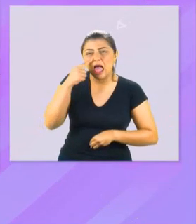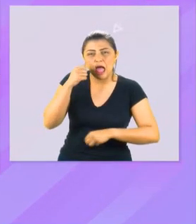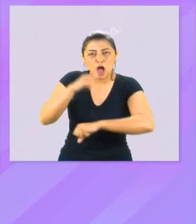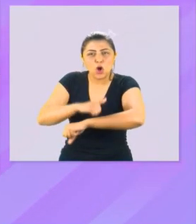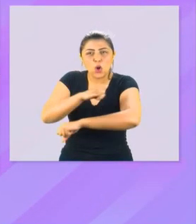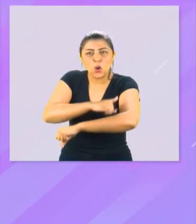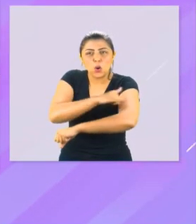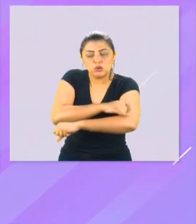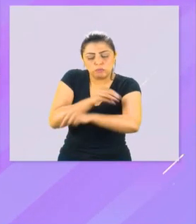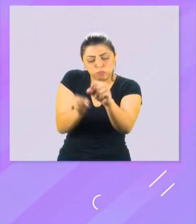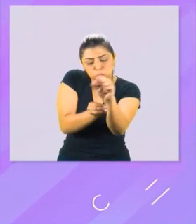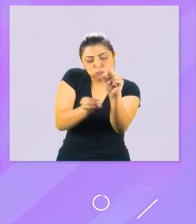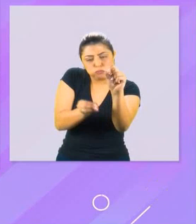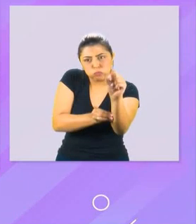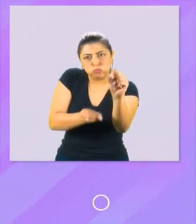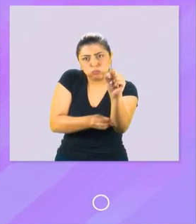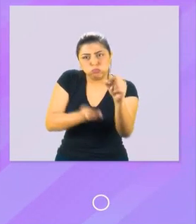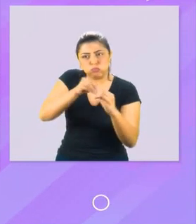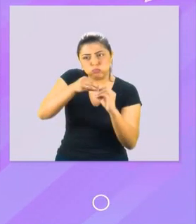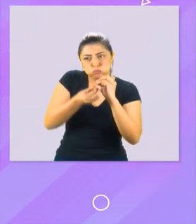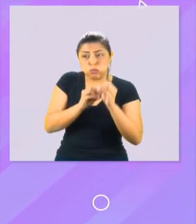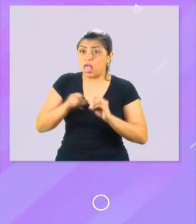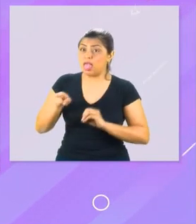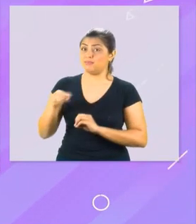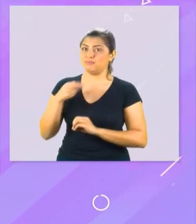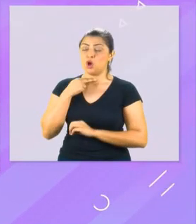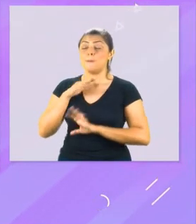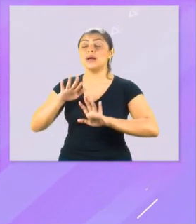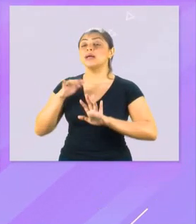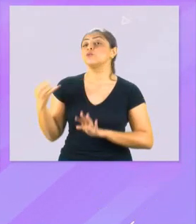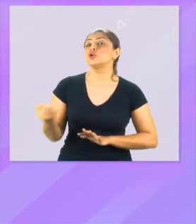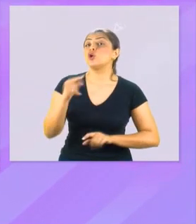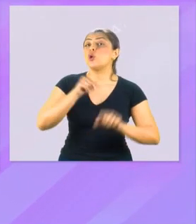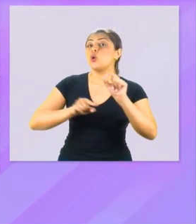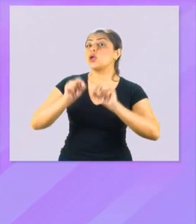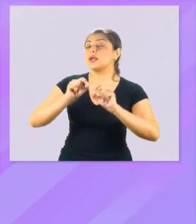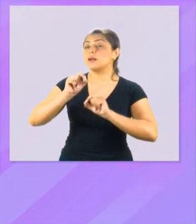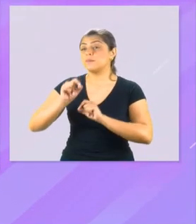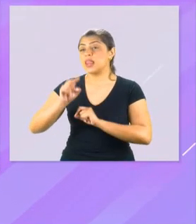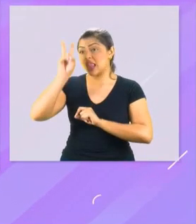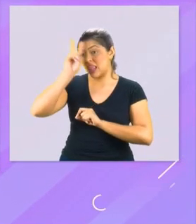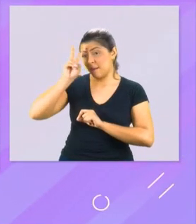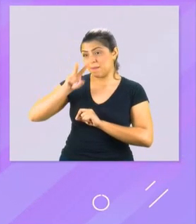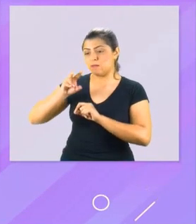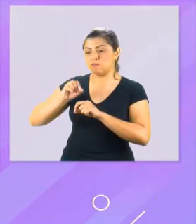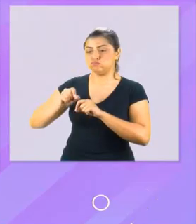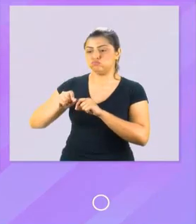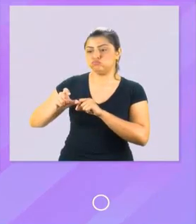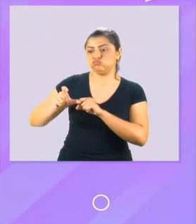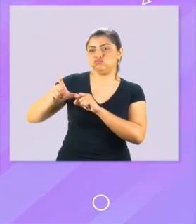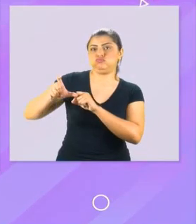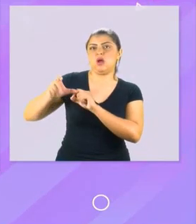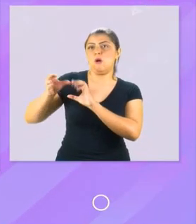formando as placas de gordura no vaso sanguíneo. Mas é muito importante ressaltarmos que